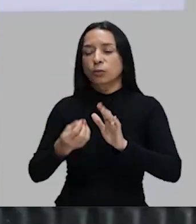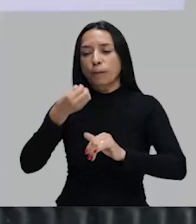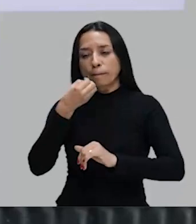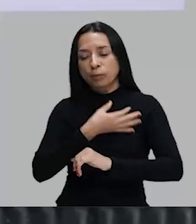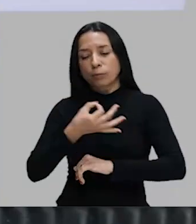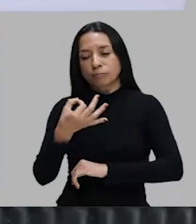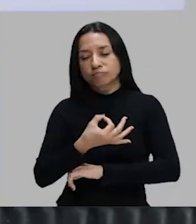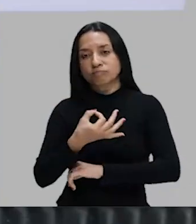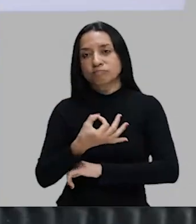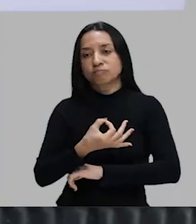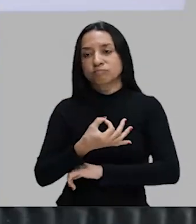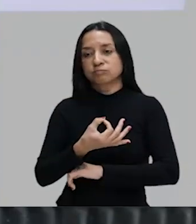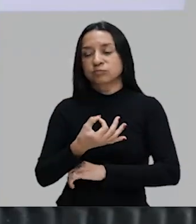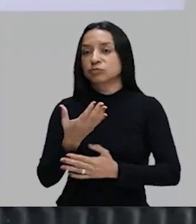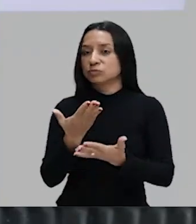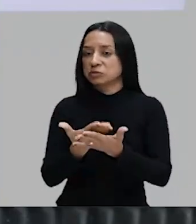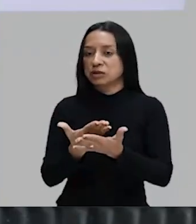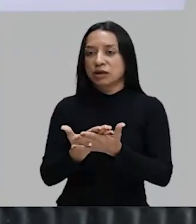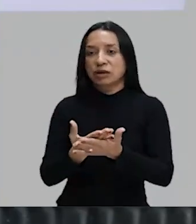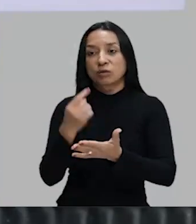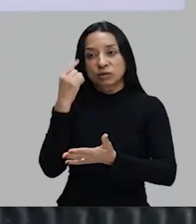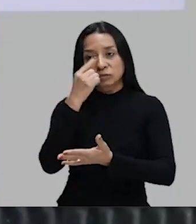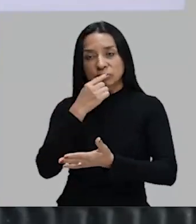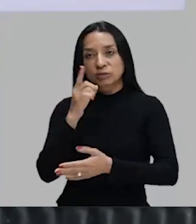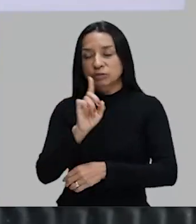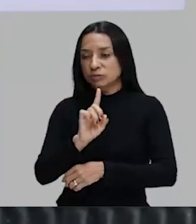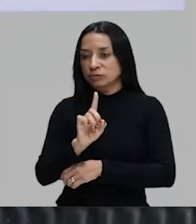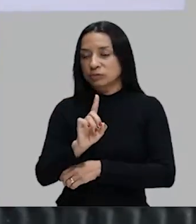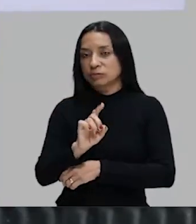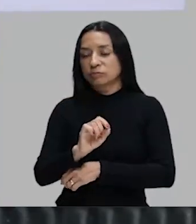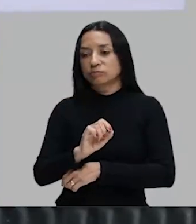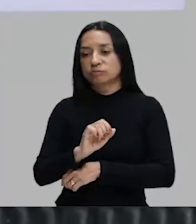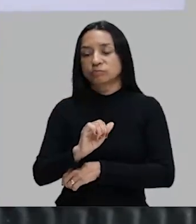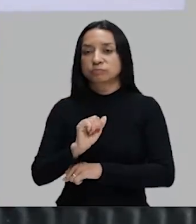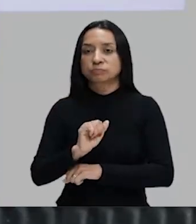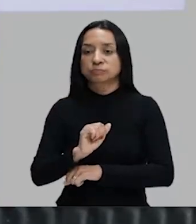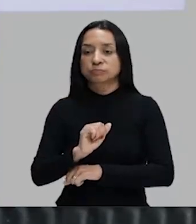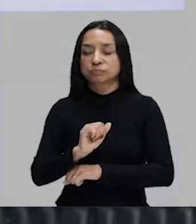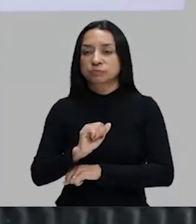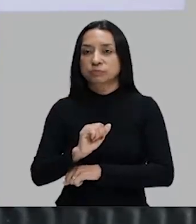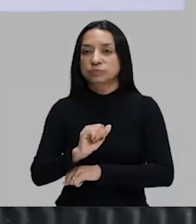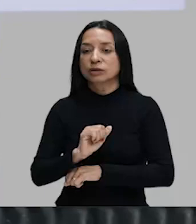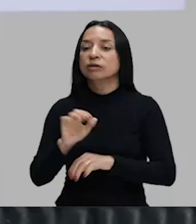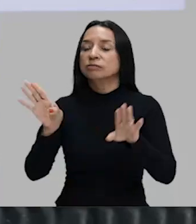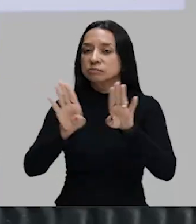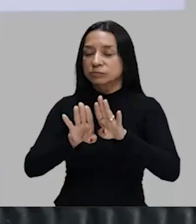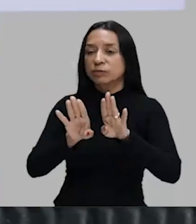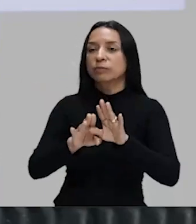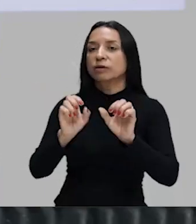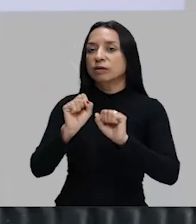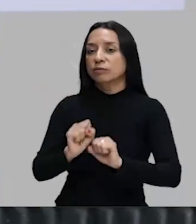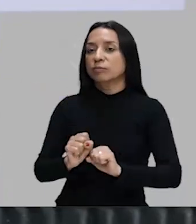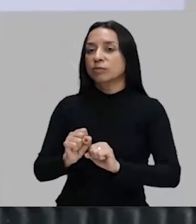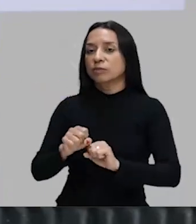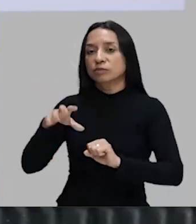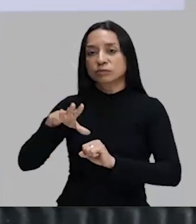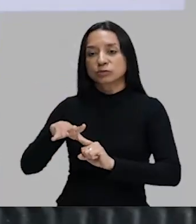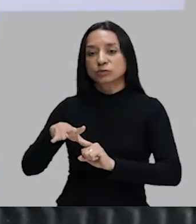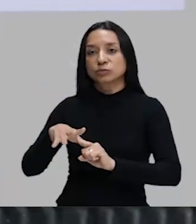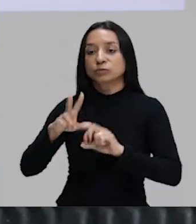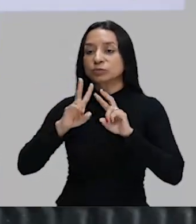só dessas aulas, tá? Que a gente dá, que grava para vocês aqui na TV Educação. Você também pode nos